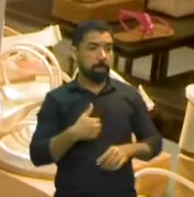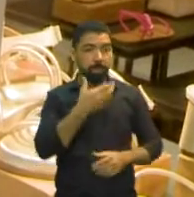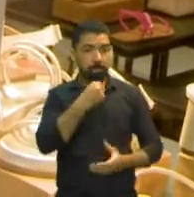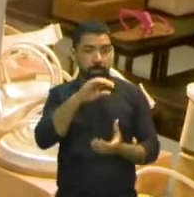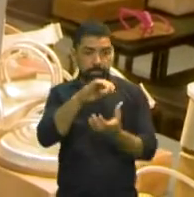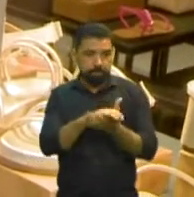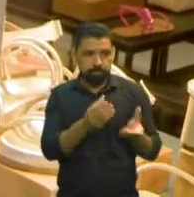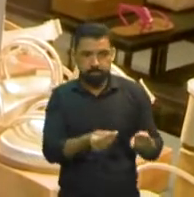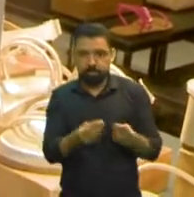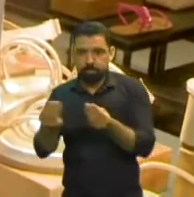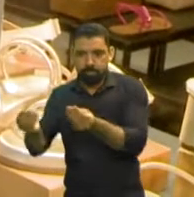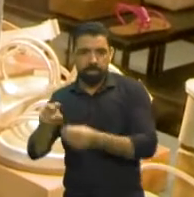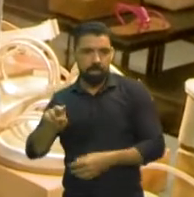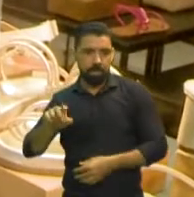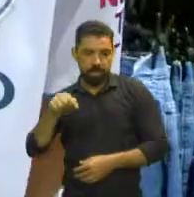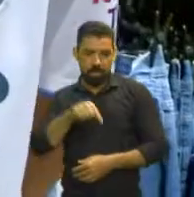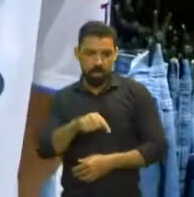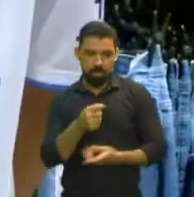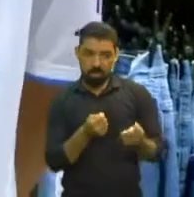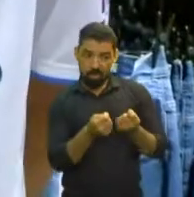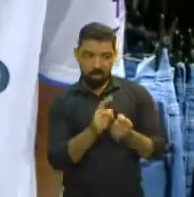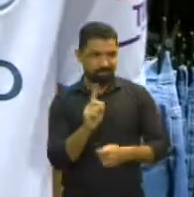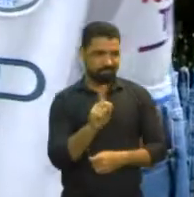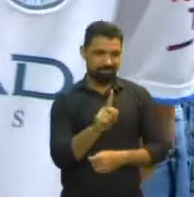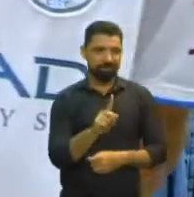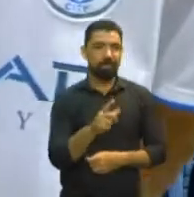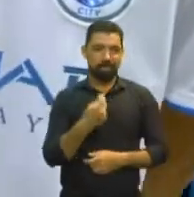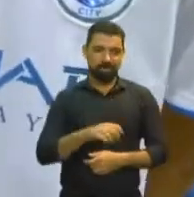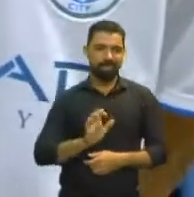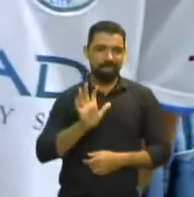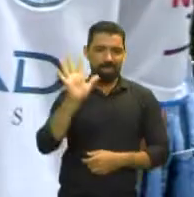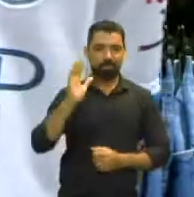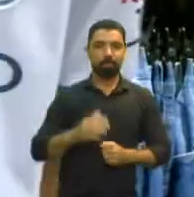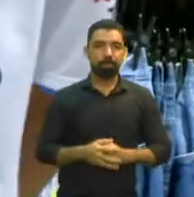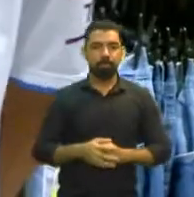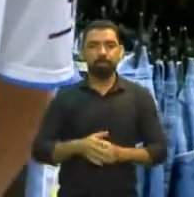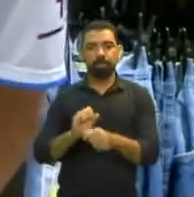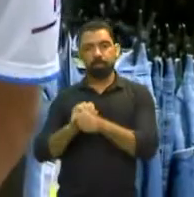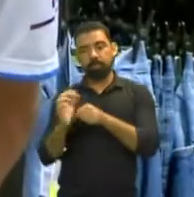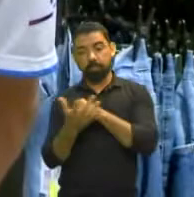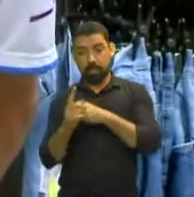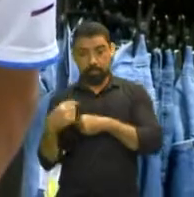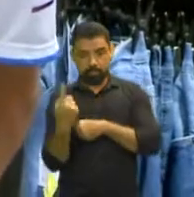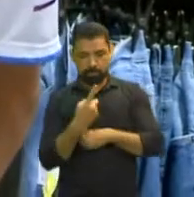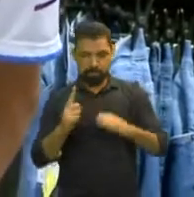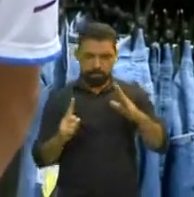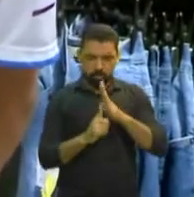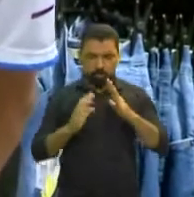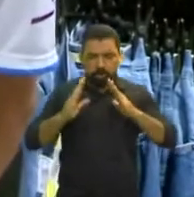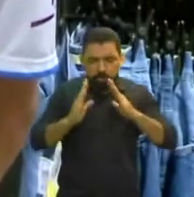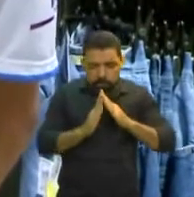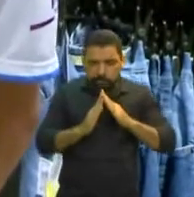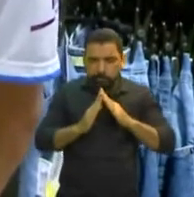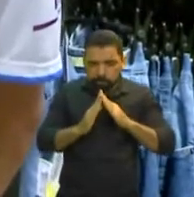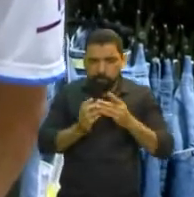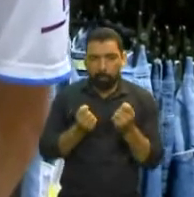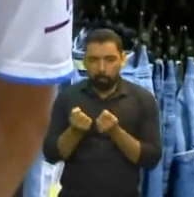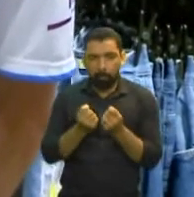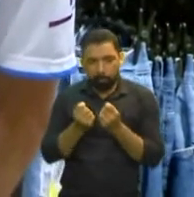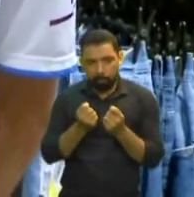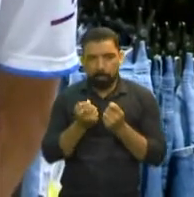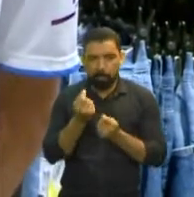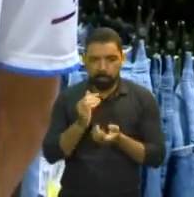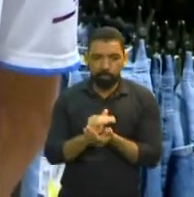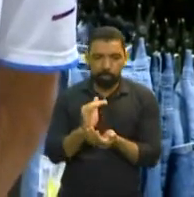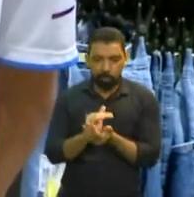aí eu não vou economizar. Passamos esse período de pandemia muito em casa, né, sem gastar, né,